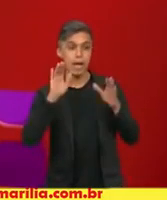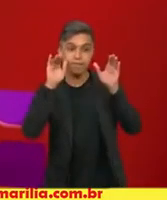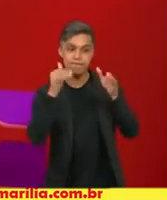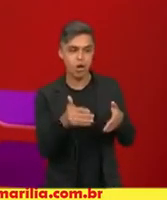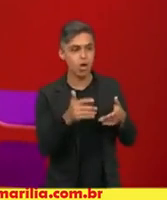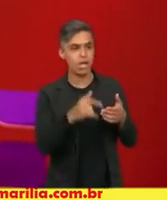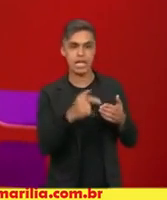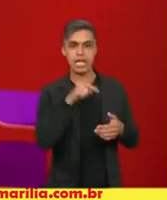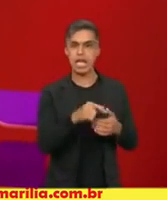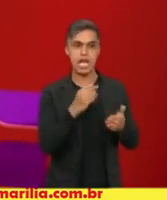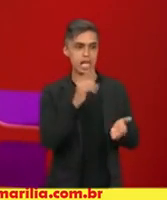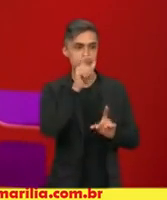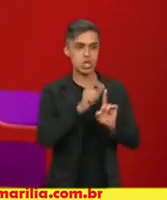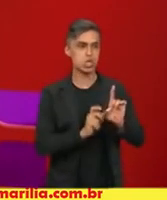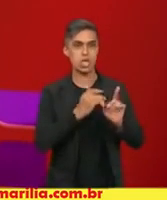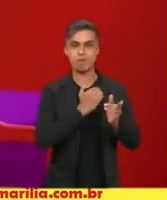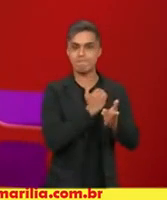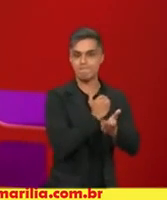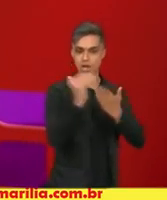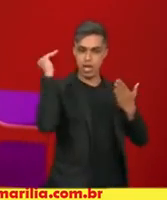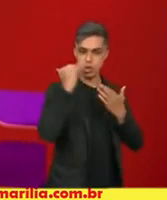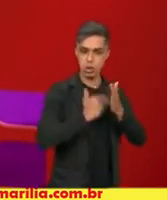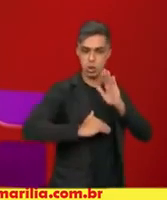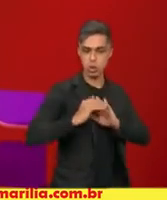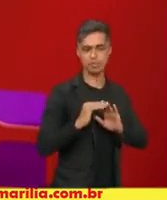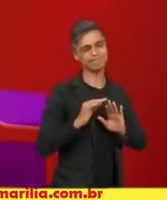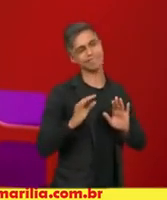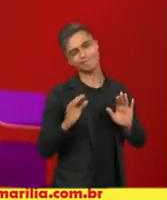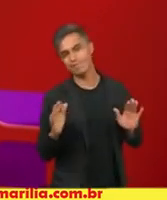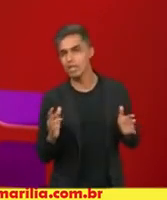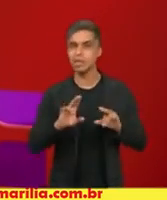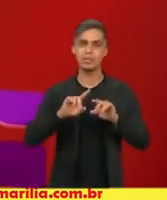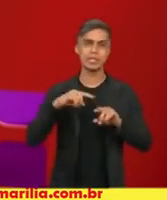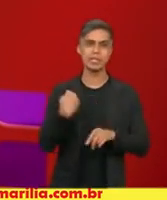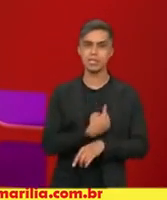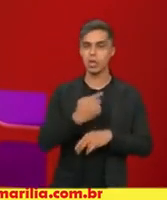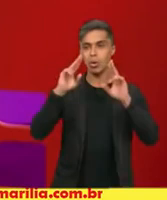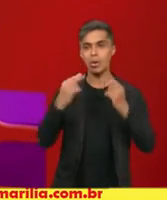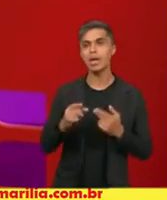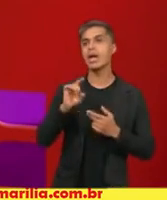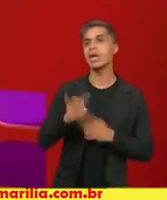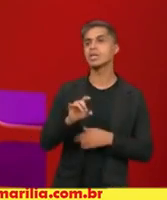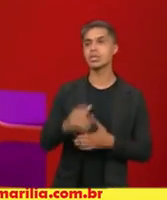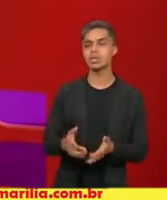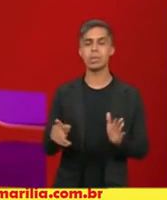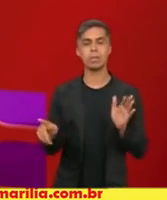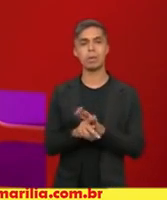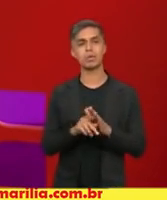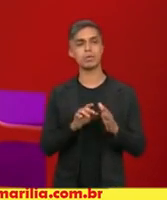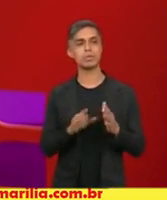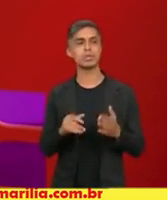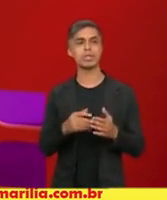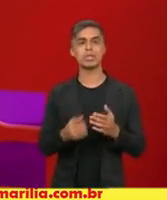mola propulsora das transformações históricas. E os homens e as mulheres são sempre produto de um determinado tempo. Isso significa